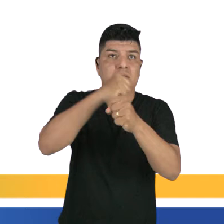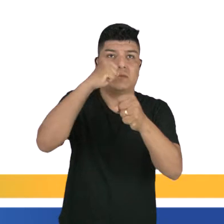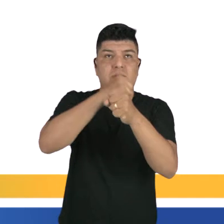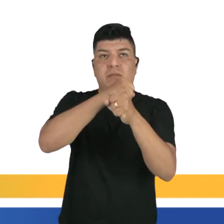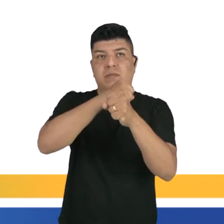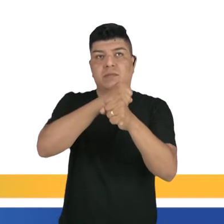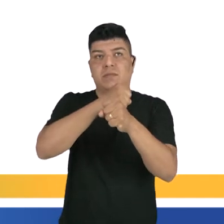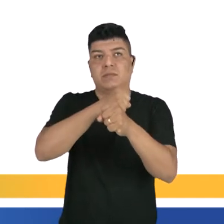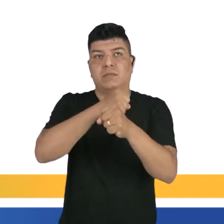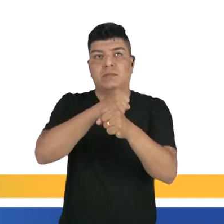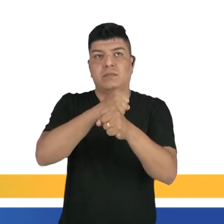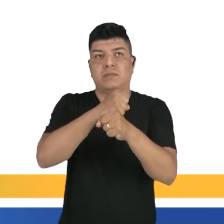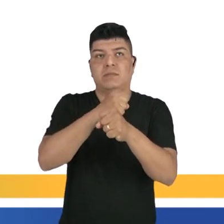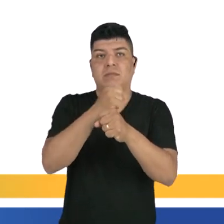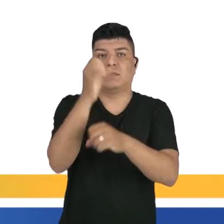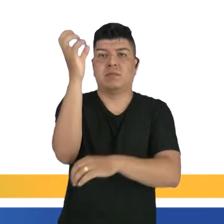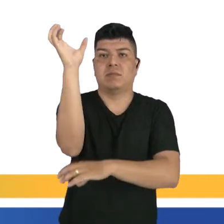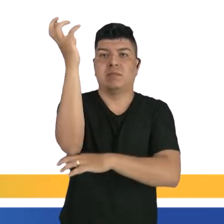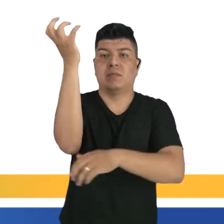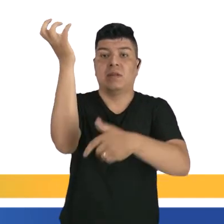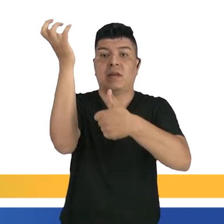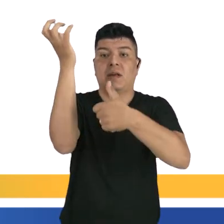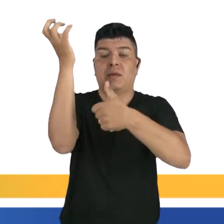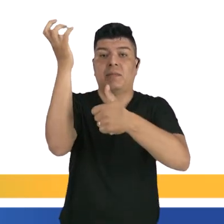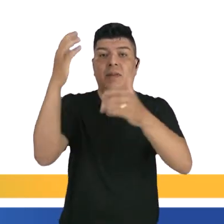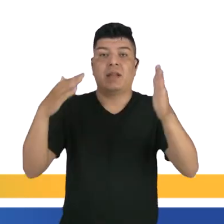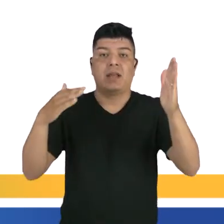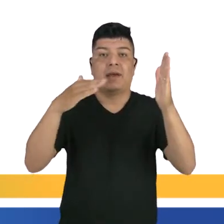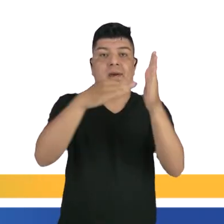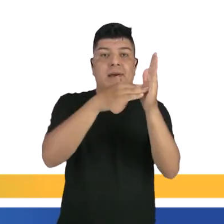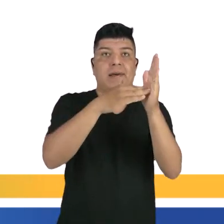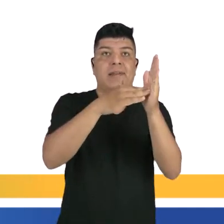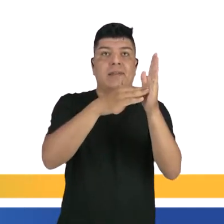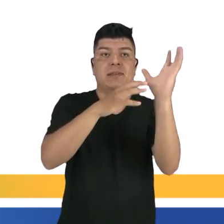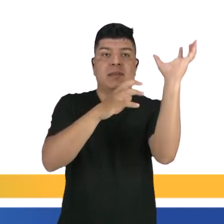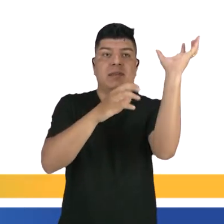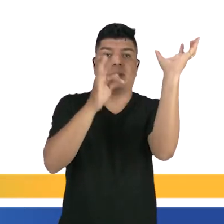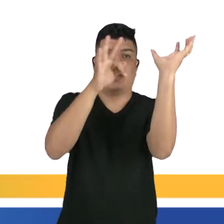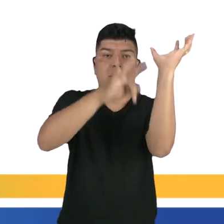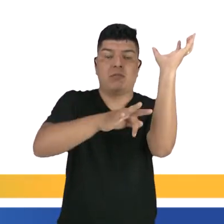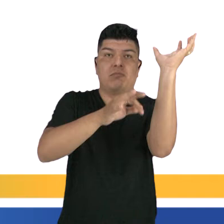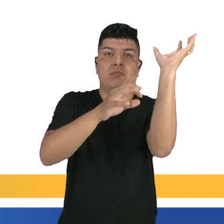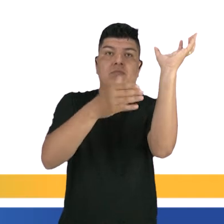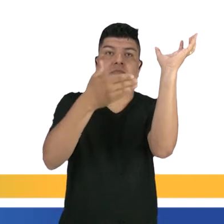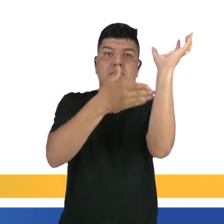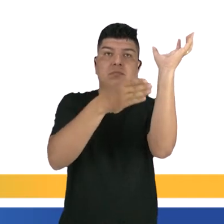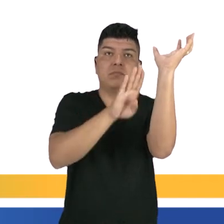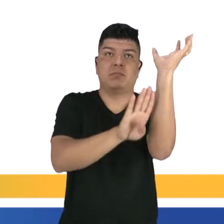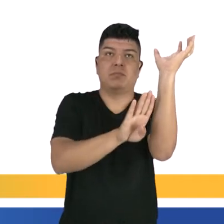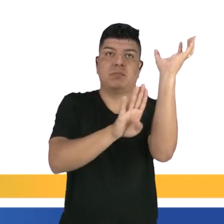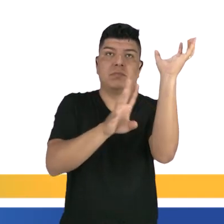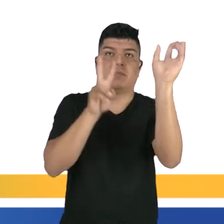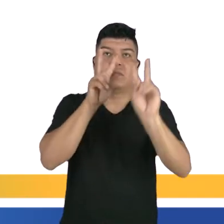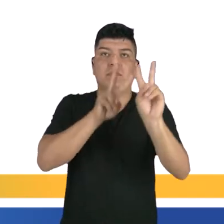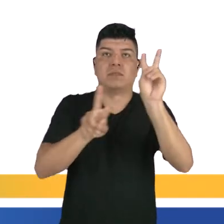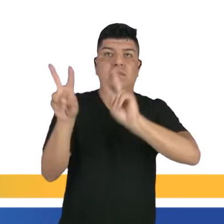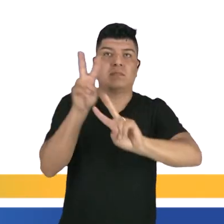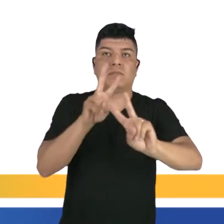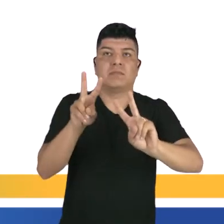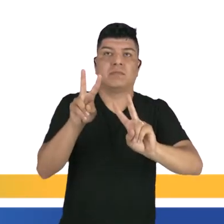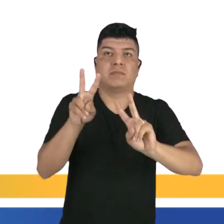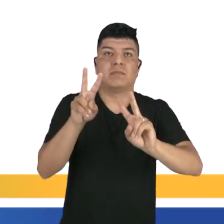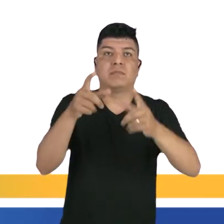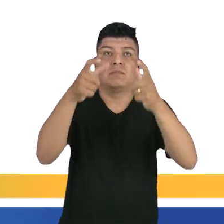uma linha entre a primeira árvore A de um trecho e a última árvore B, conseguiríamos visualizar que elas